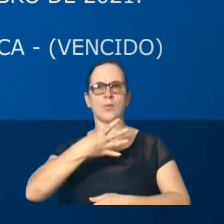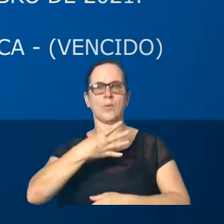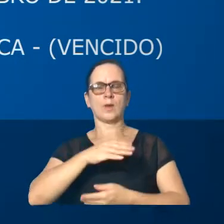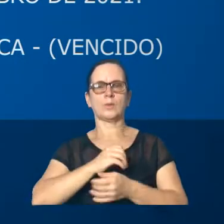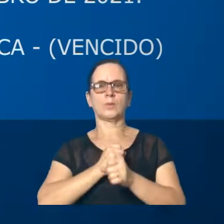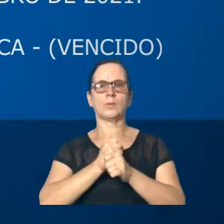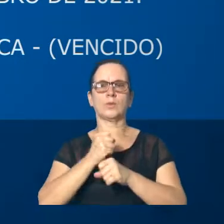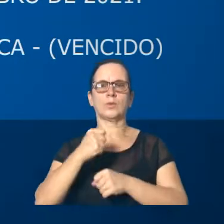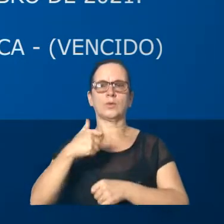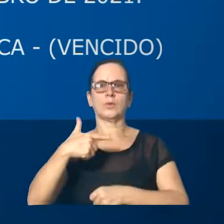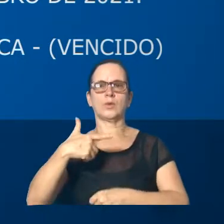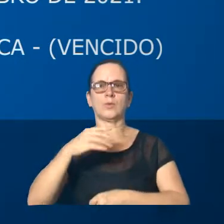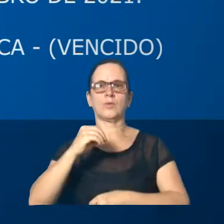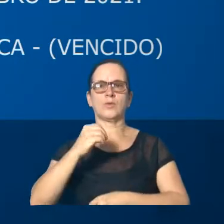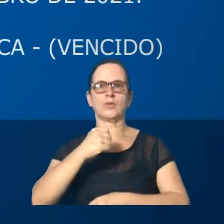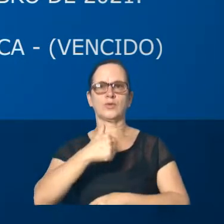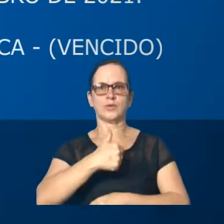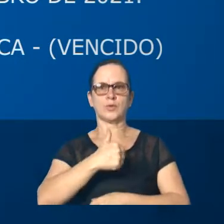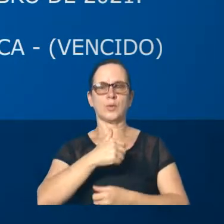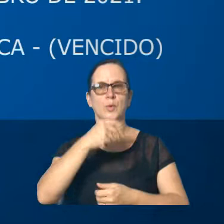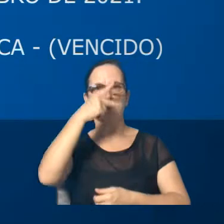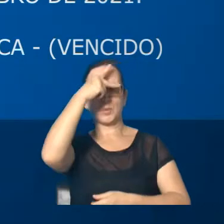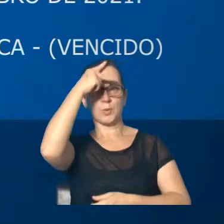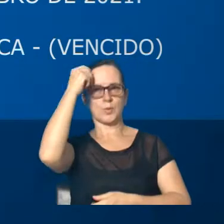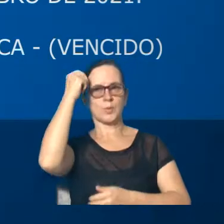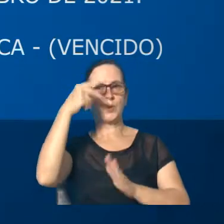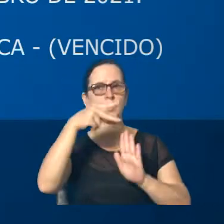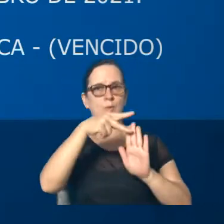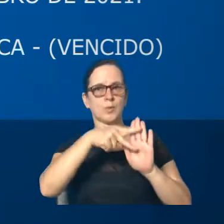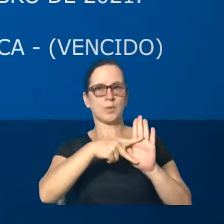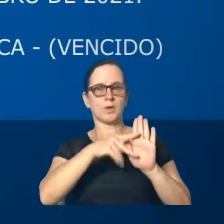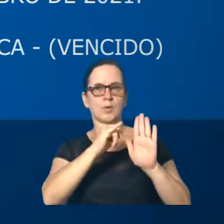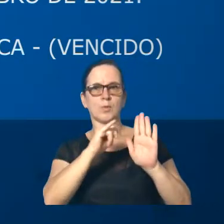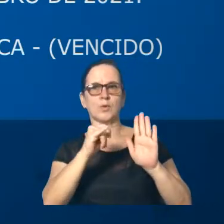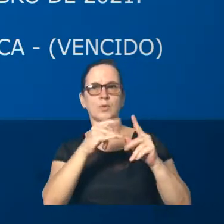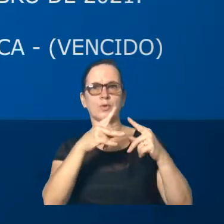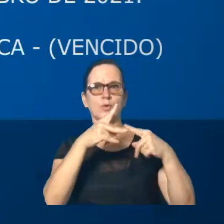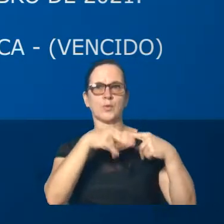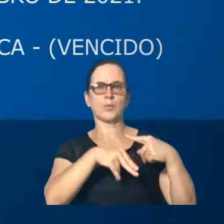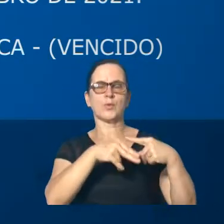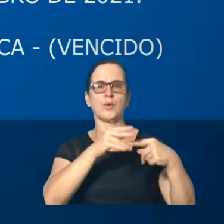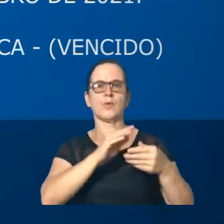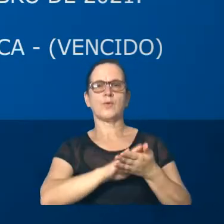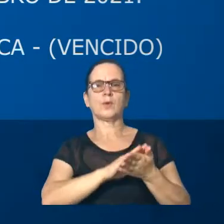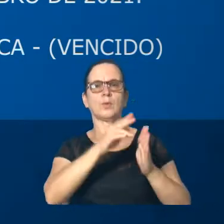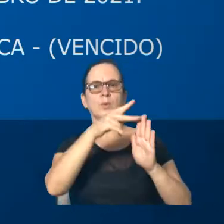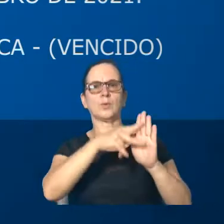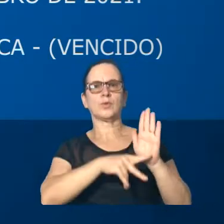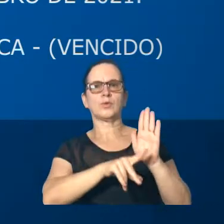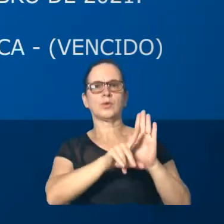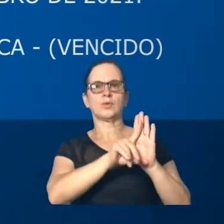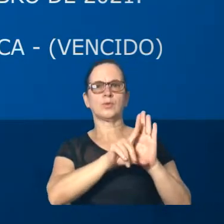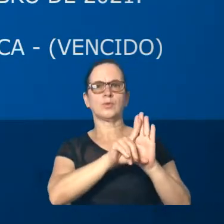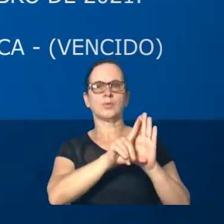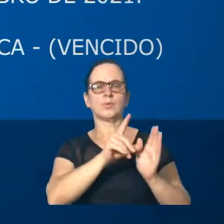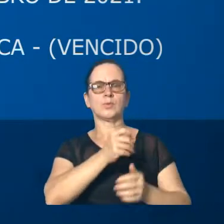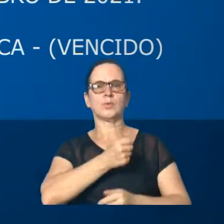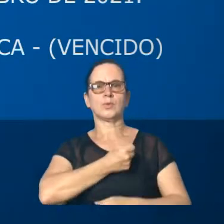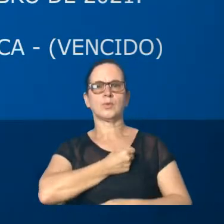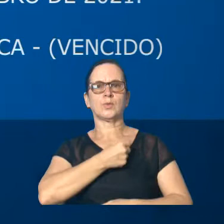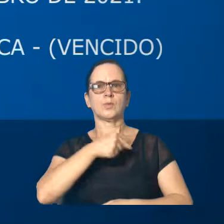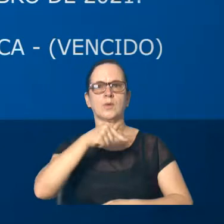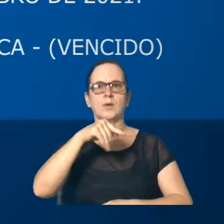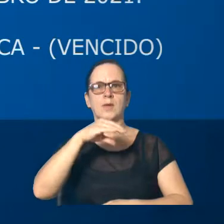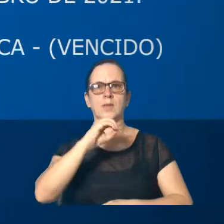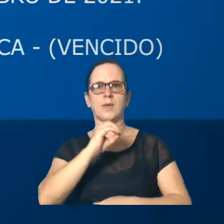194/2021, de autoria do senhor prefeito municipal, que comunica veto parcial ao projeto de lei número